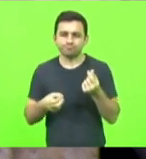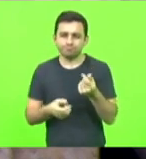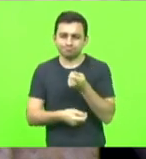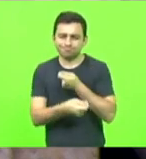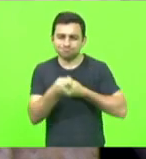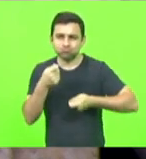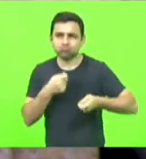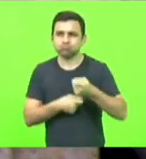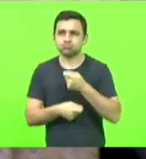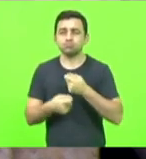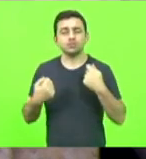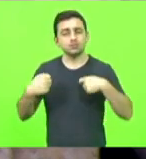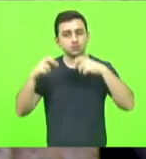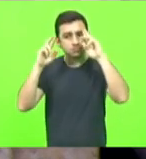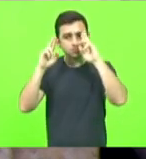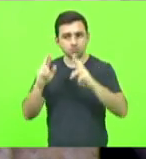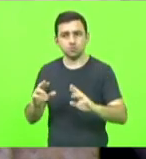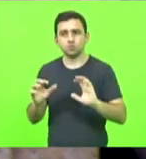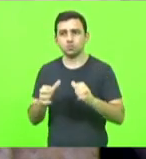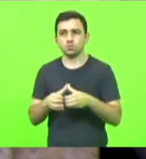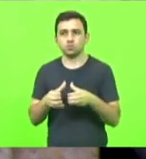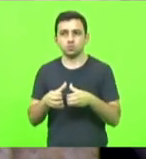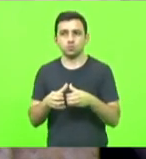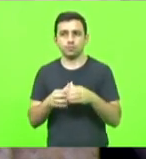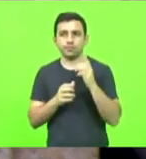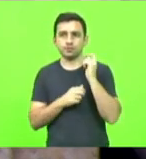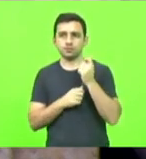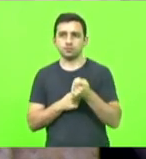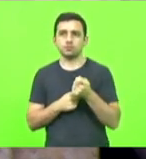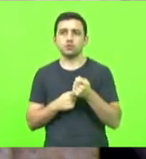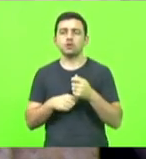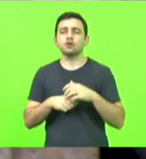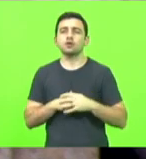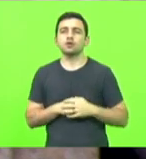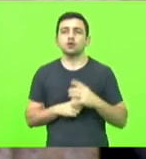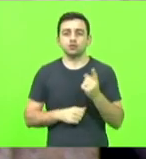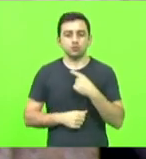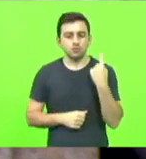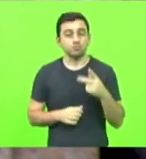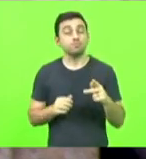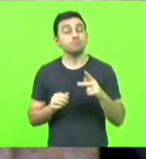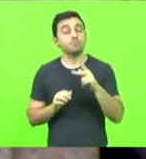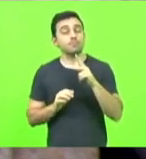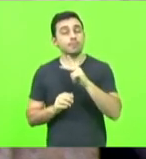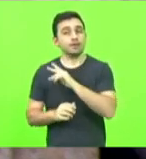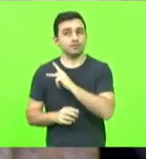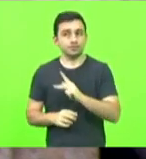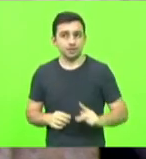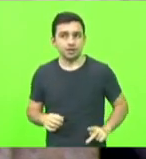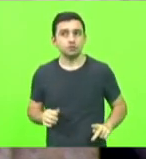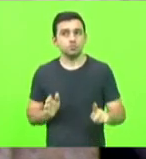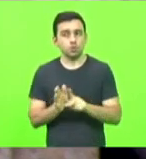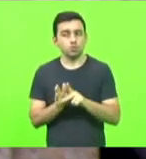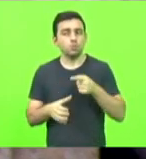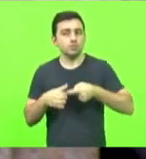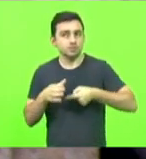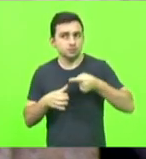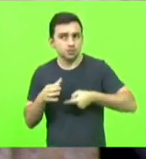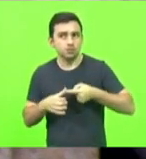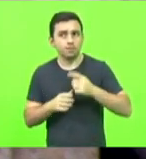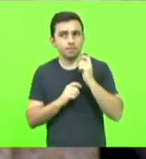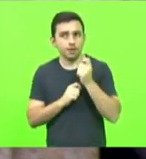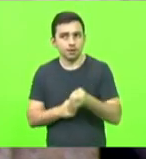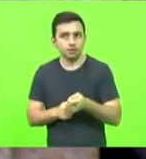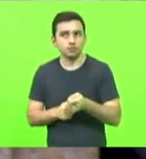respeito com esses pescadores que ali estão e exercer o diálogo. Então, nós, como presidente da Comissão da Pesca, estamos aguardando a empresa para termos